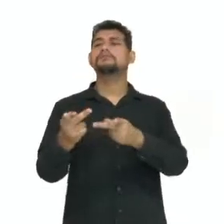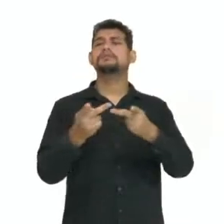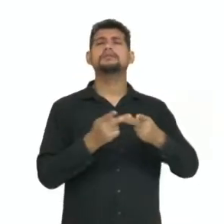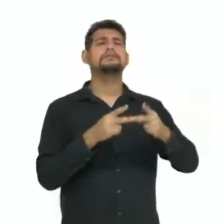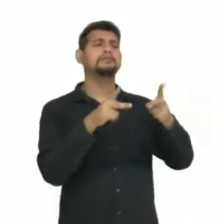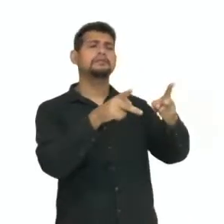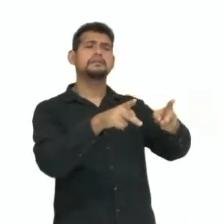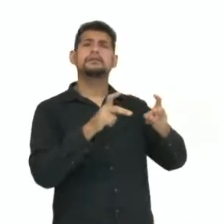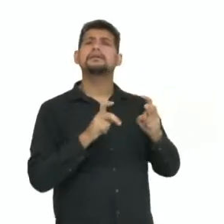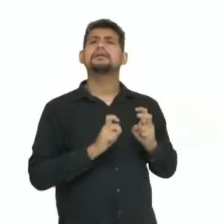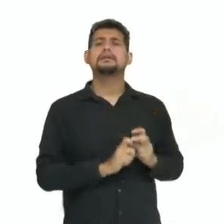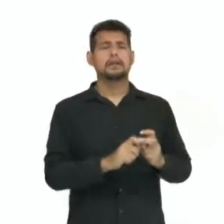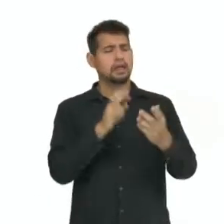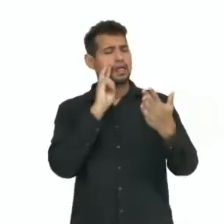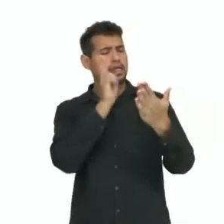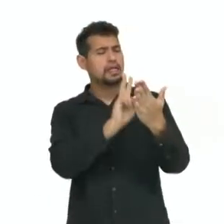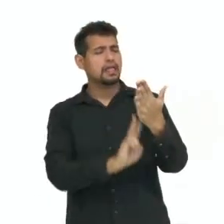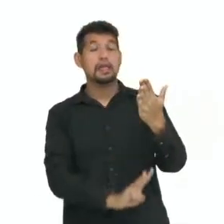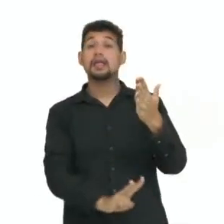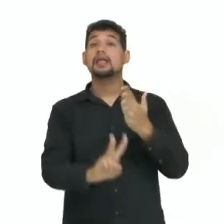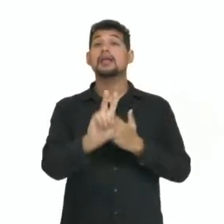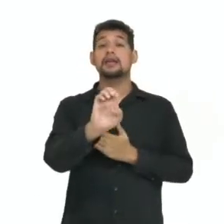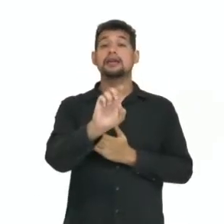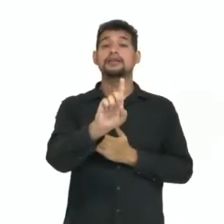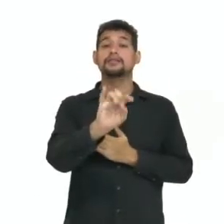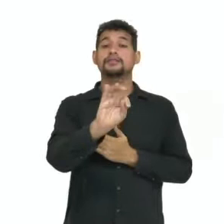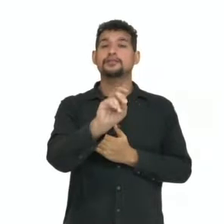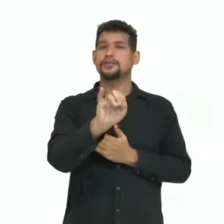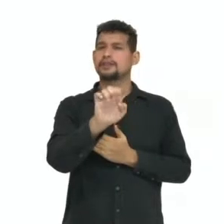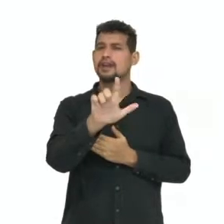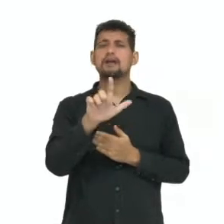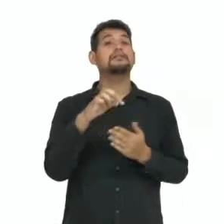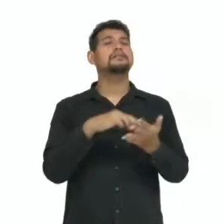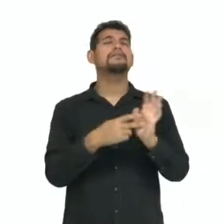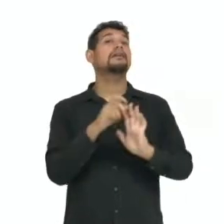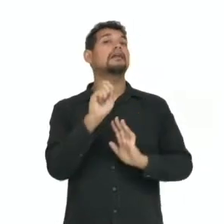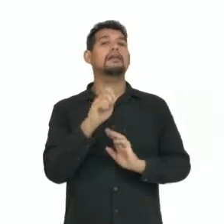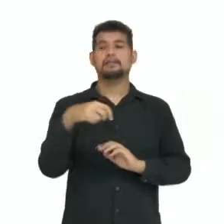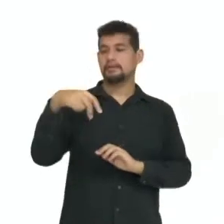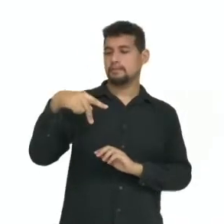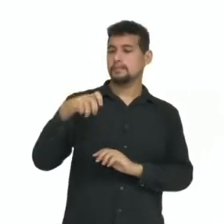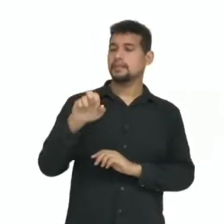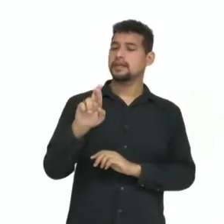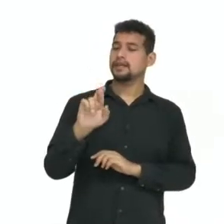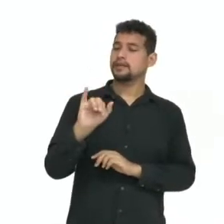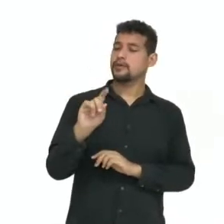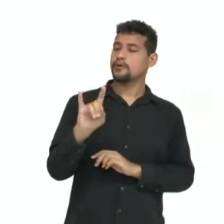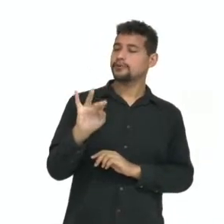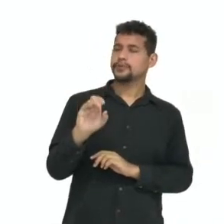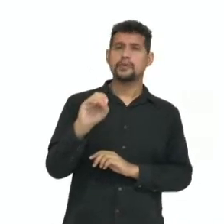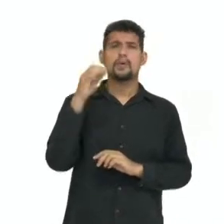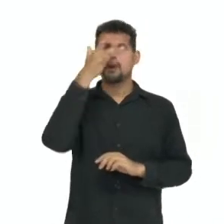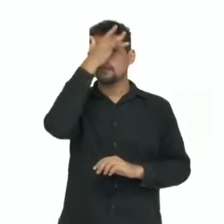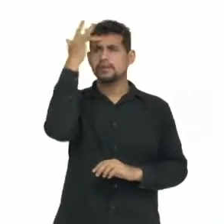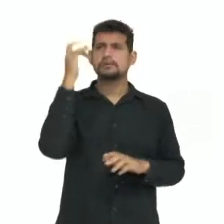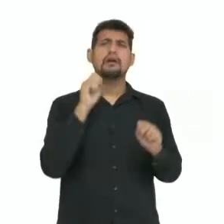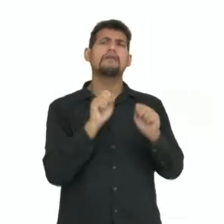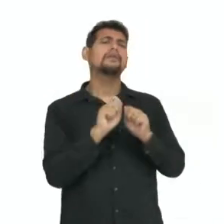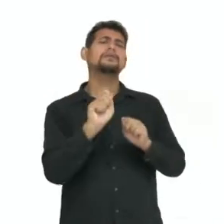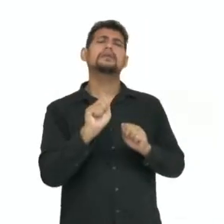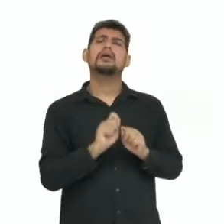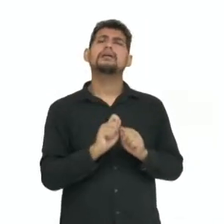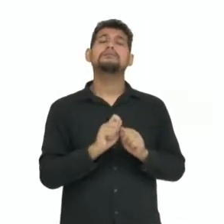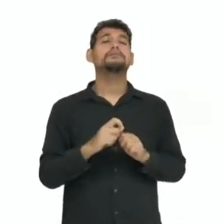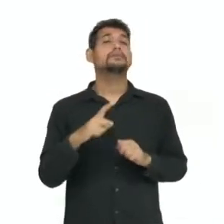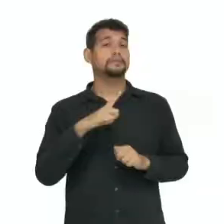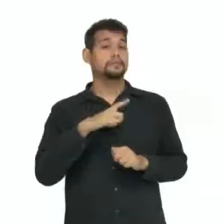assina o editorial geralmente é o próprio periódico. Quando uma pessoa o faz, ela exerce então a